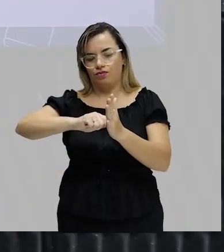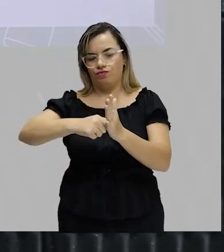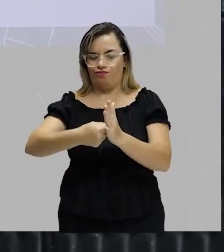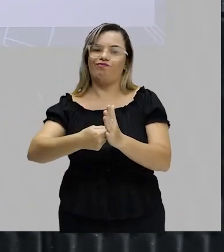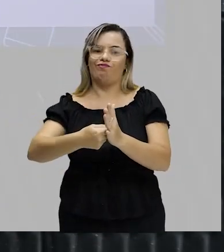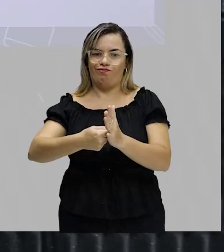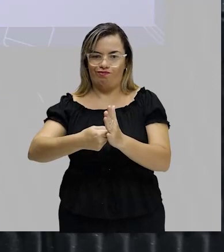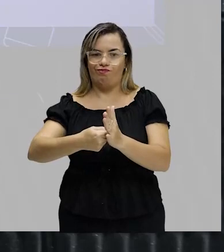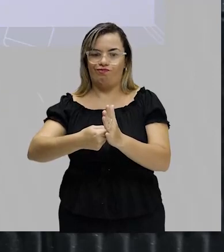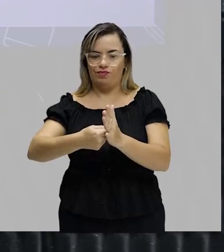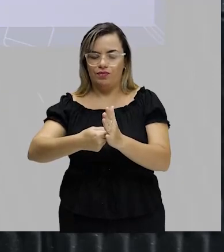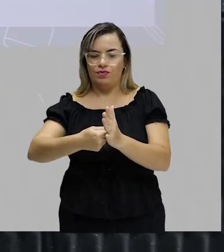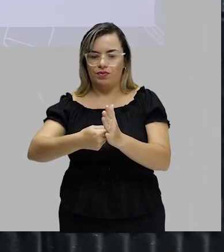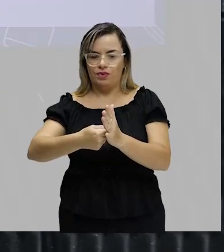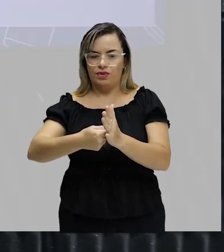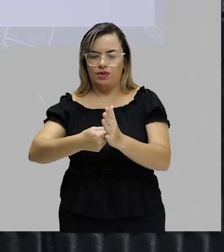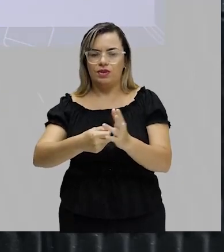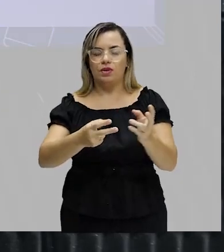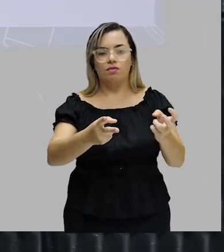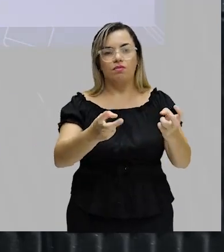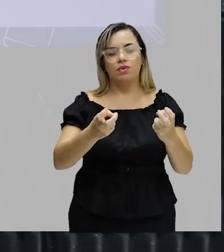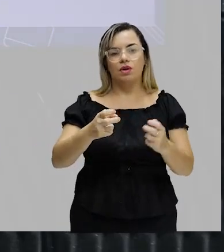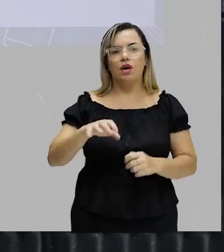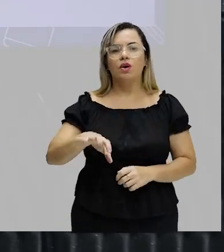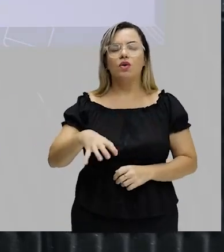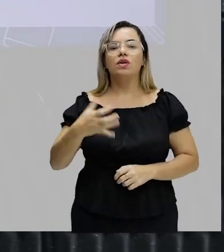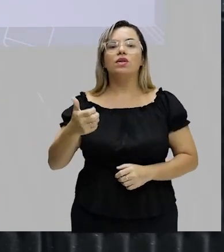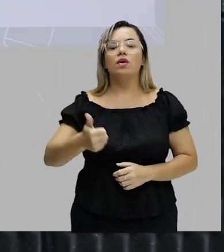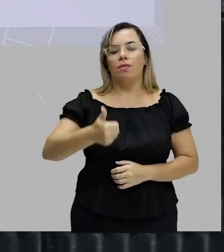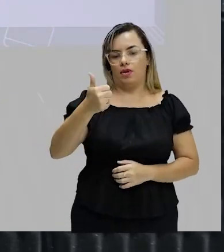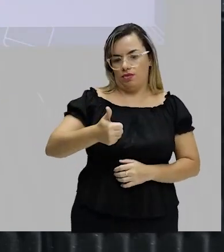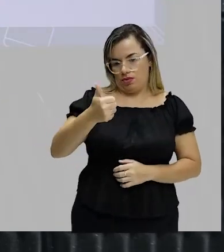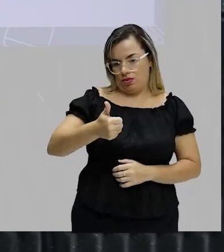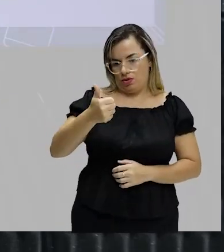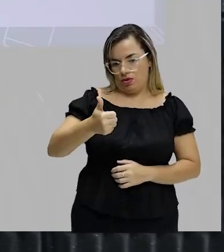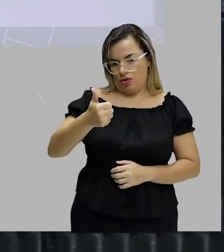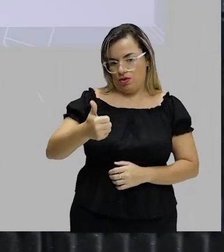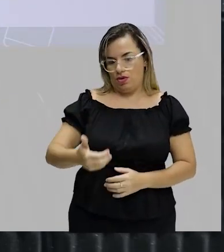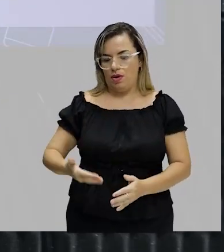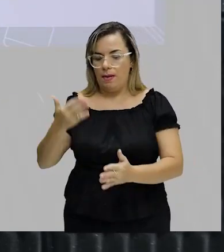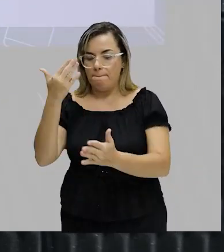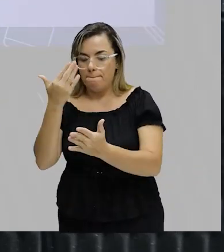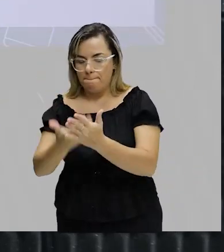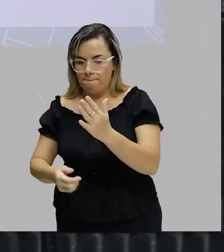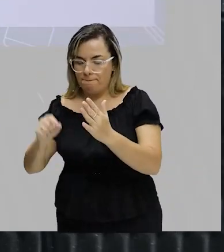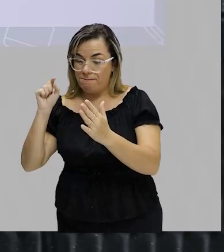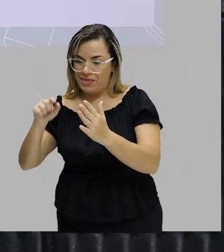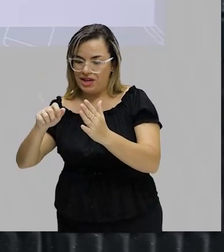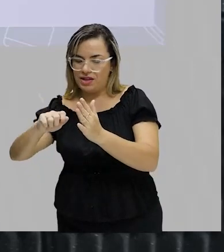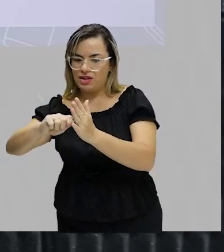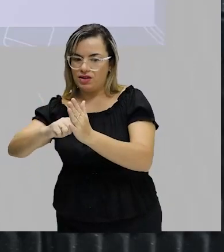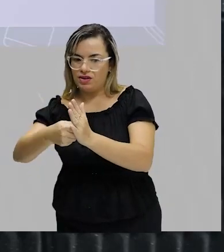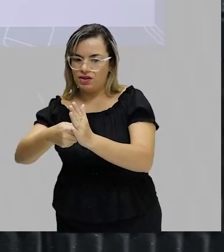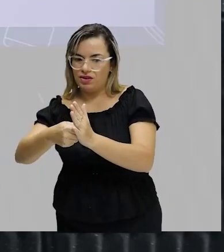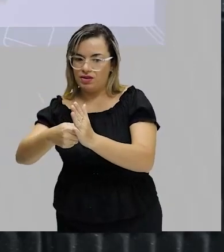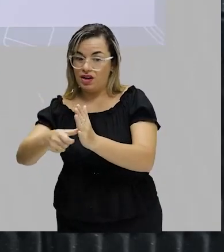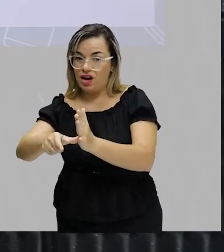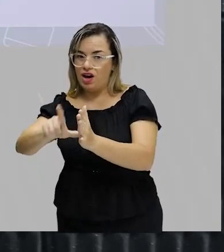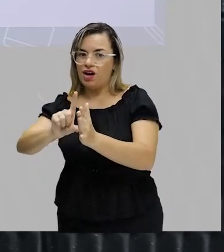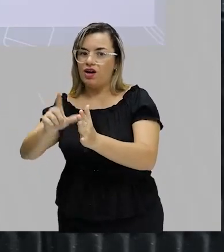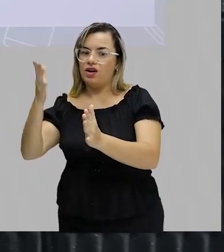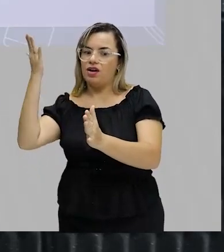suas chaves. Então, perceba, o que aconteceu primeiro? Ela perdeu a chave. Esse está lá no passado